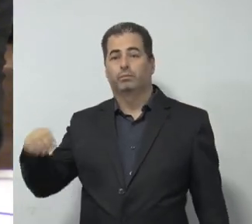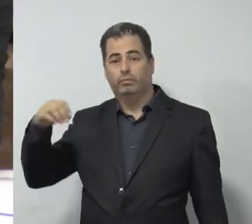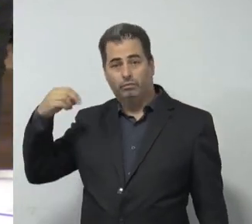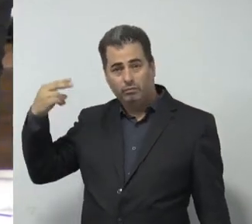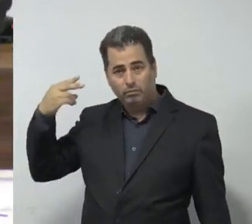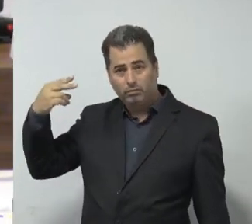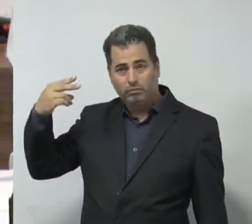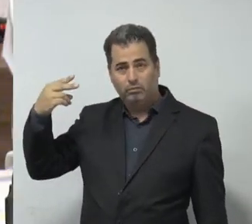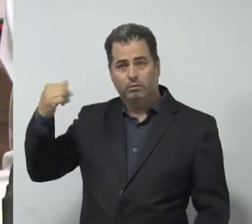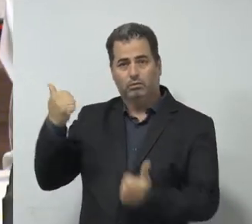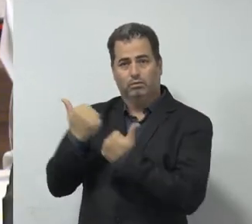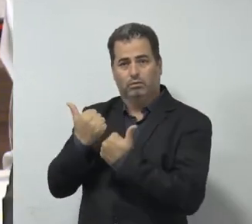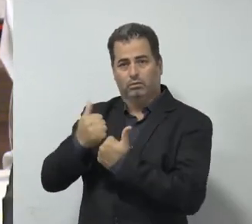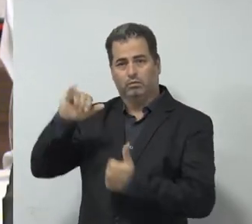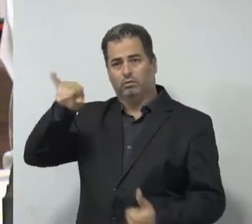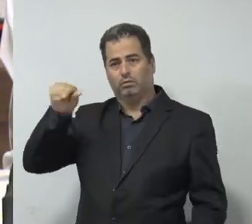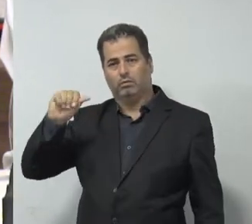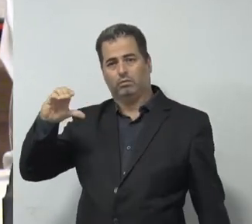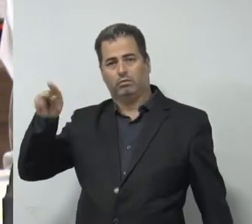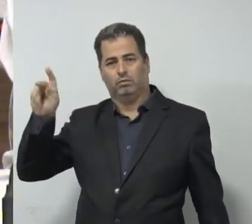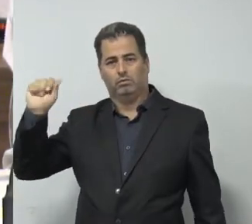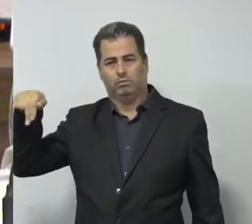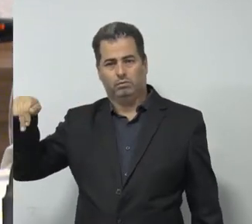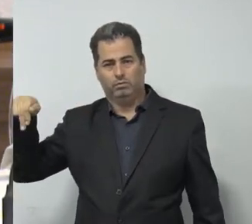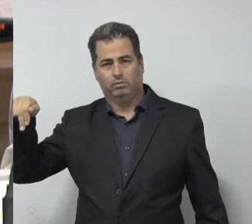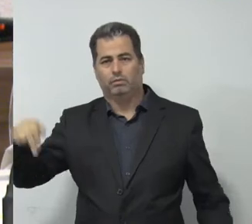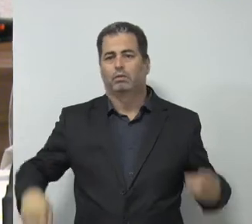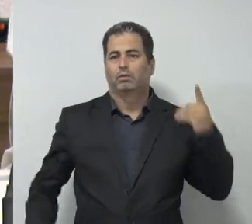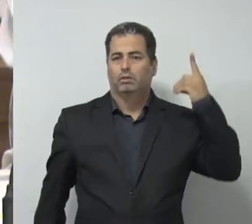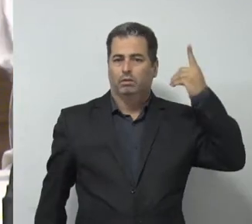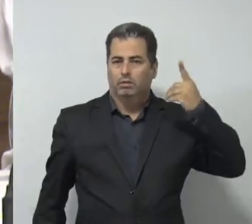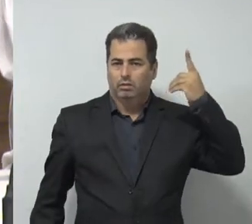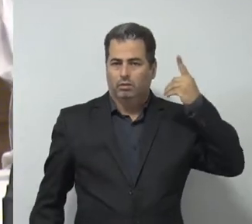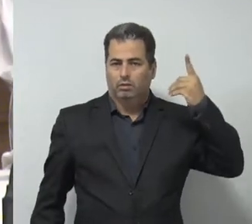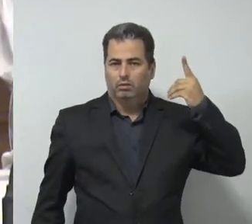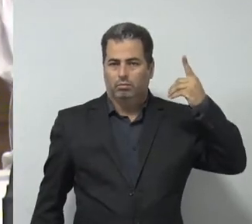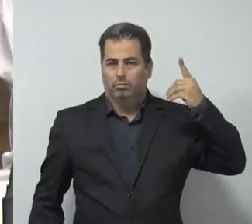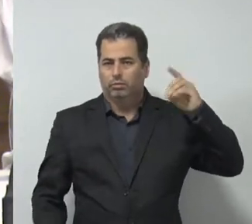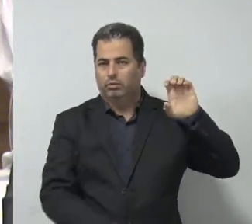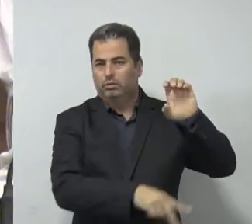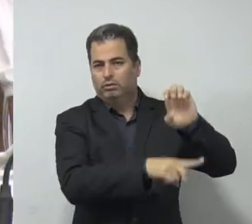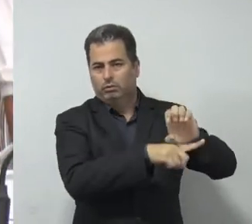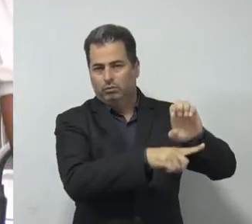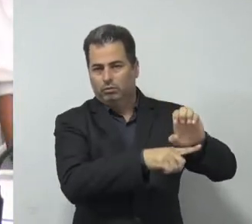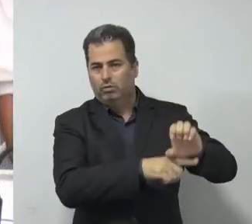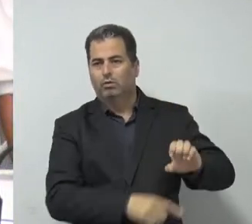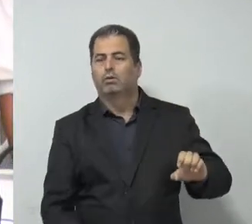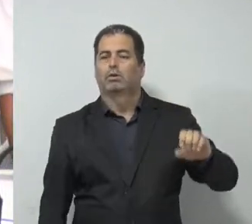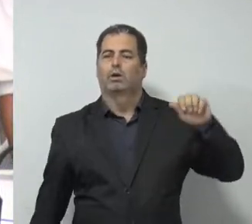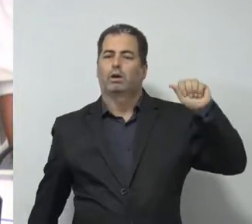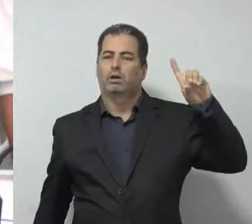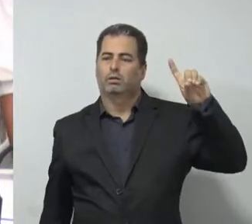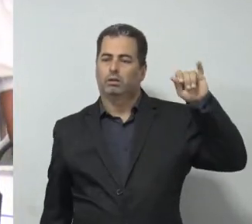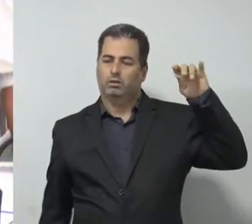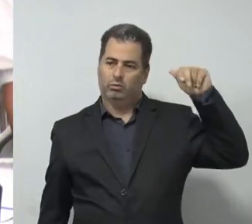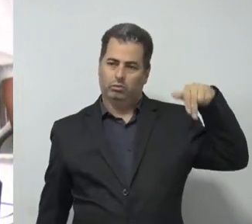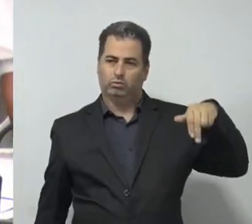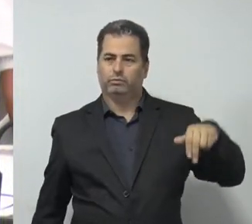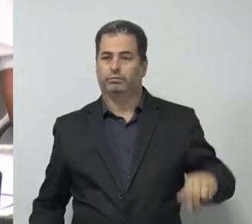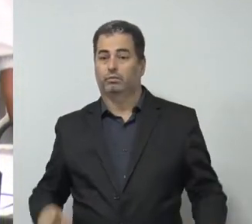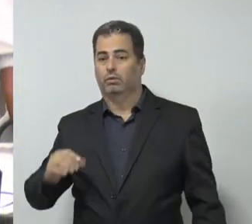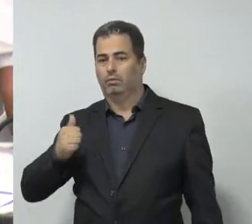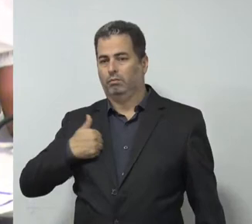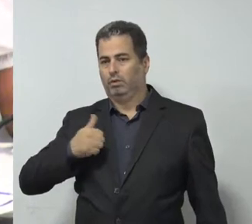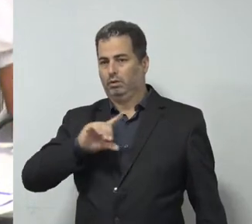vereador e vice-presidente Jackson Charles, deputado estadual Coronel Adailton, nossa primeira dama e